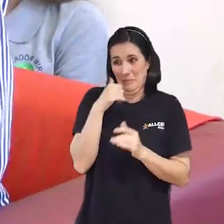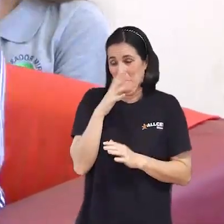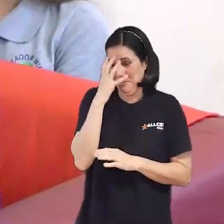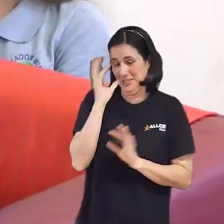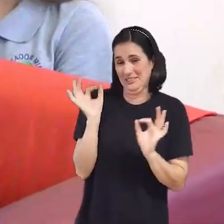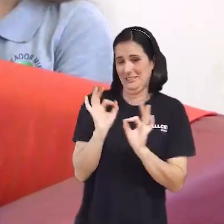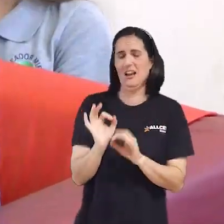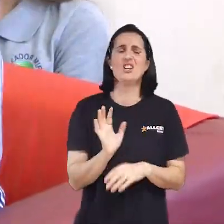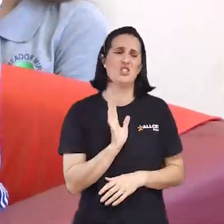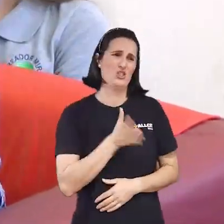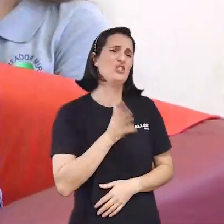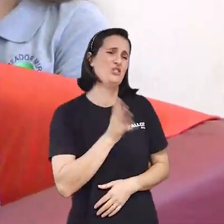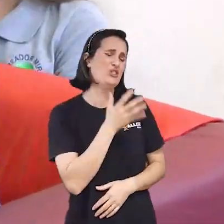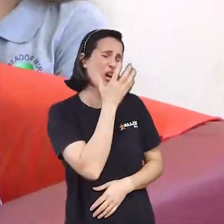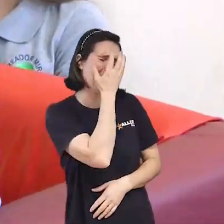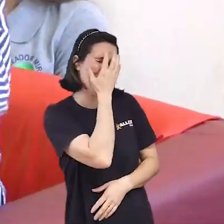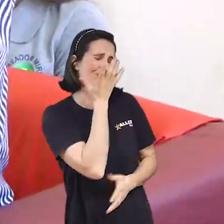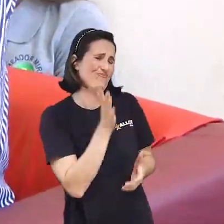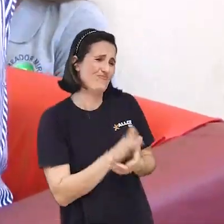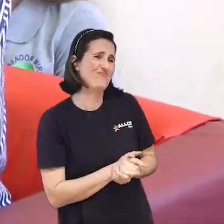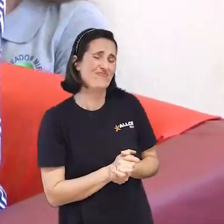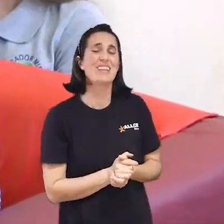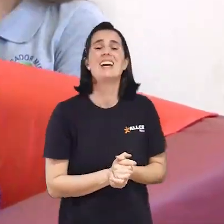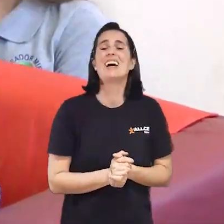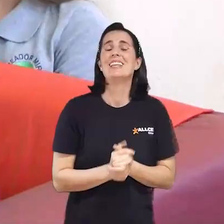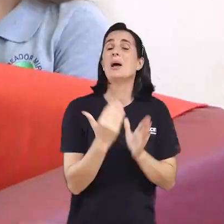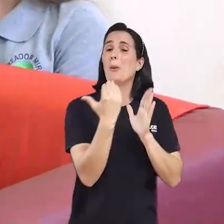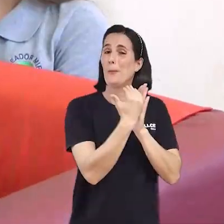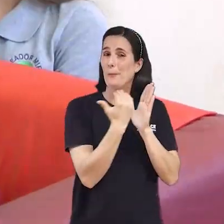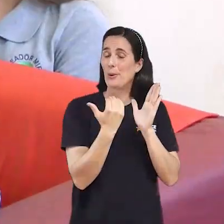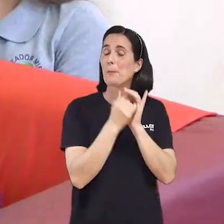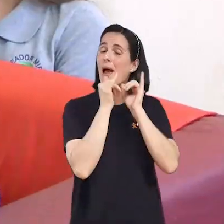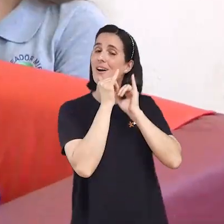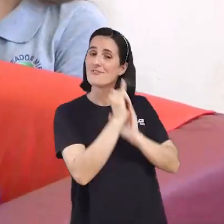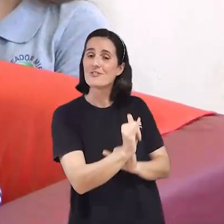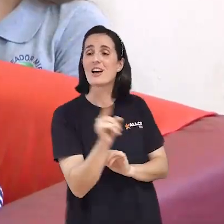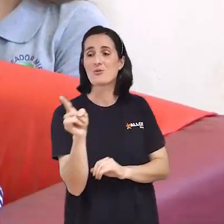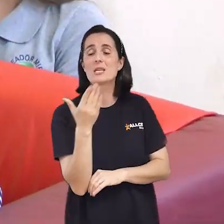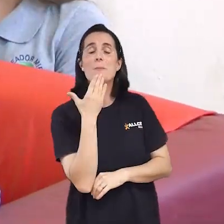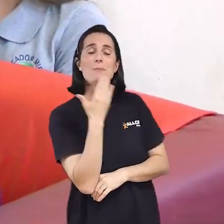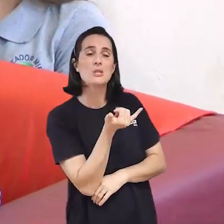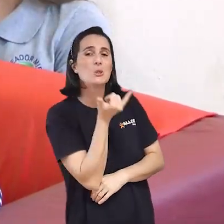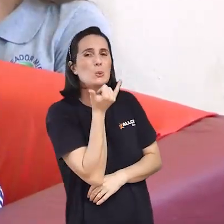mãe, porque agora ela vai saber o que aconteceu com o brinco dela.